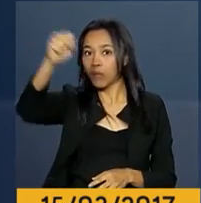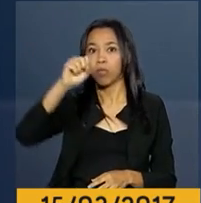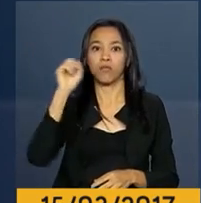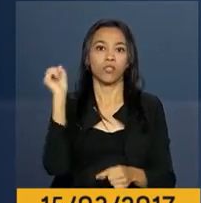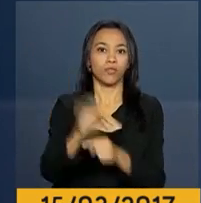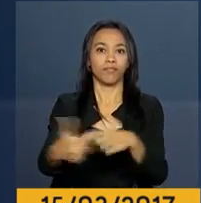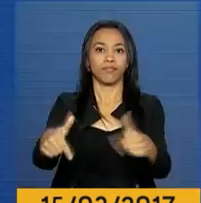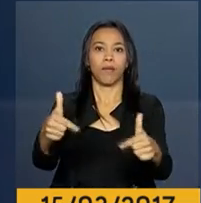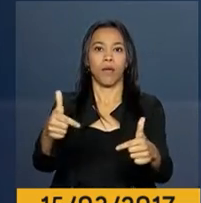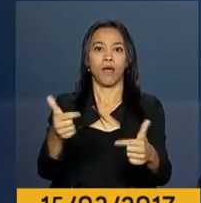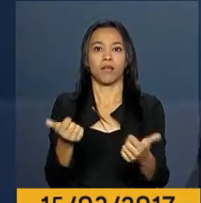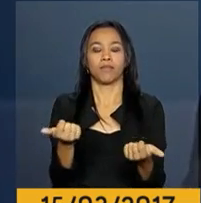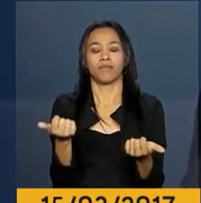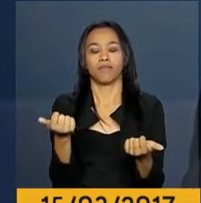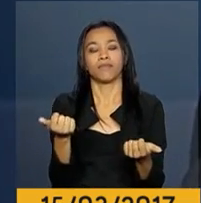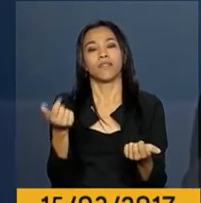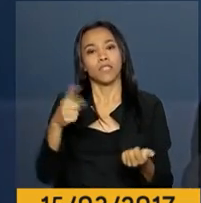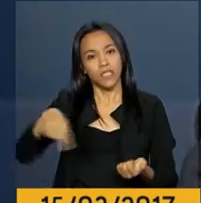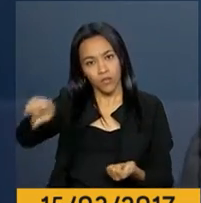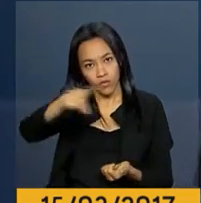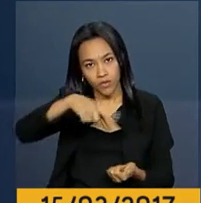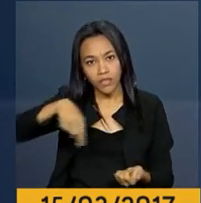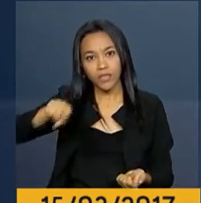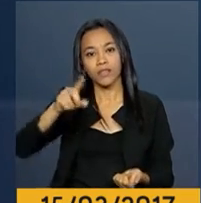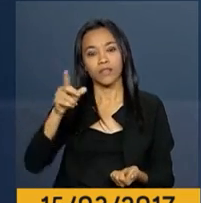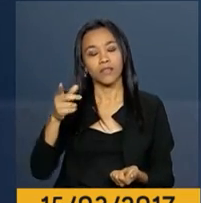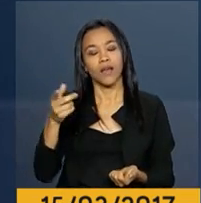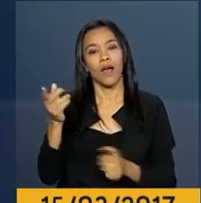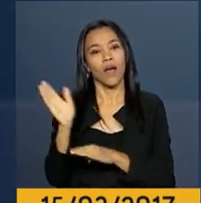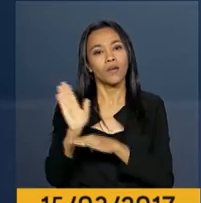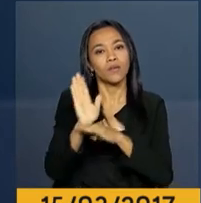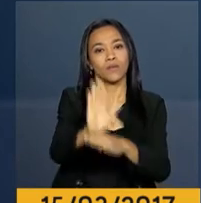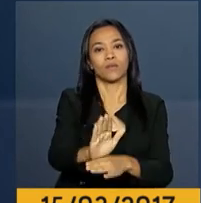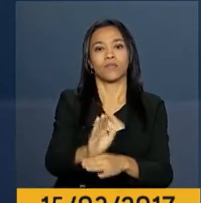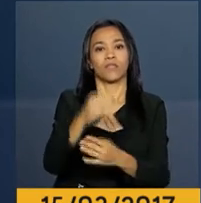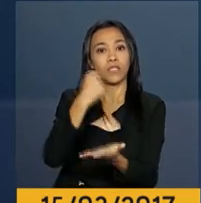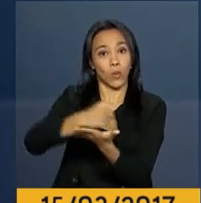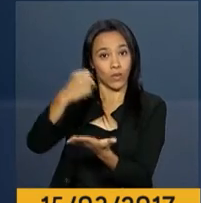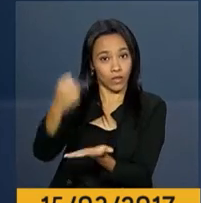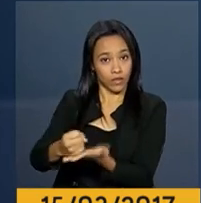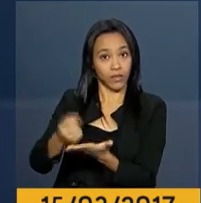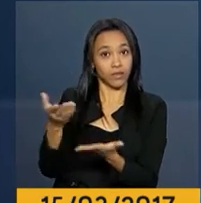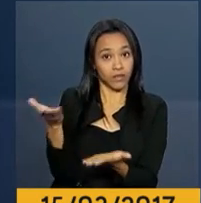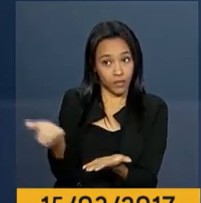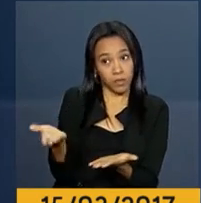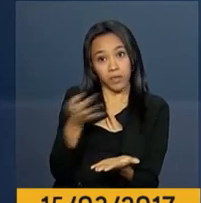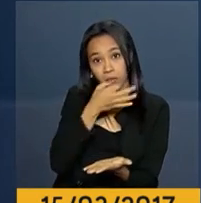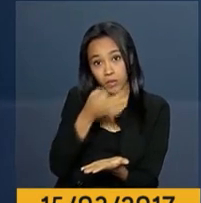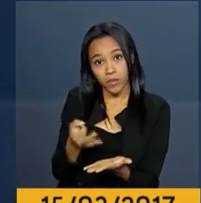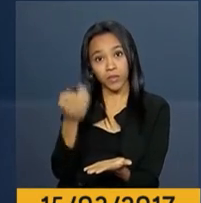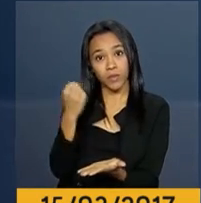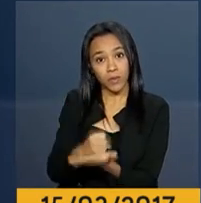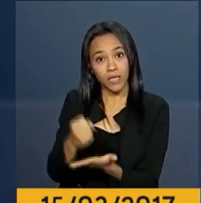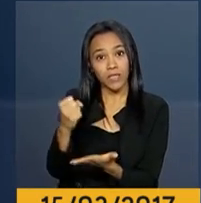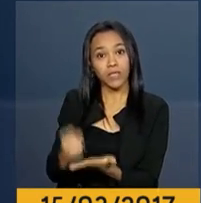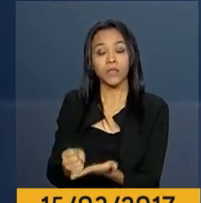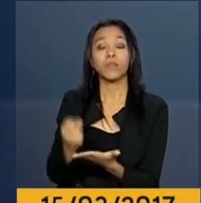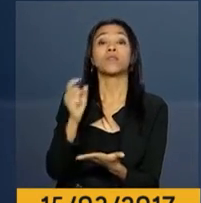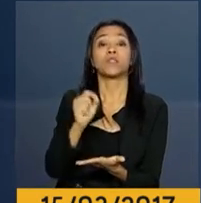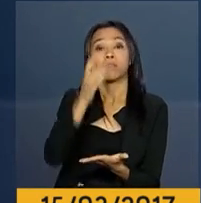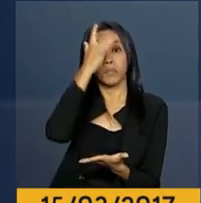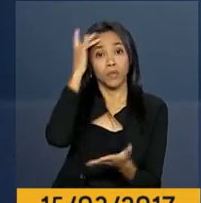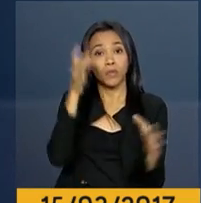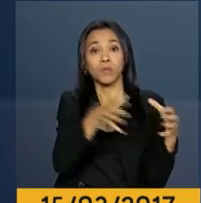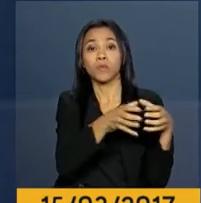e agora você está ampliando com essa contratação está sugerindo daqueles já com